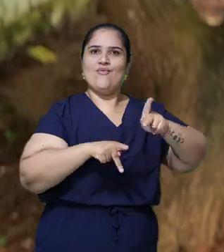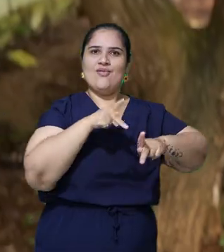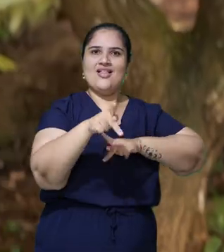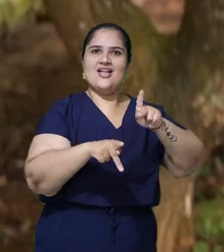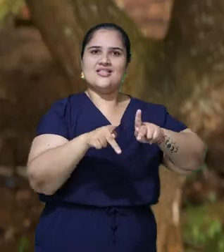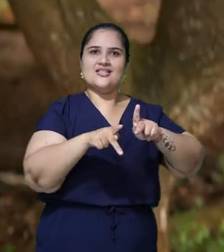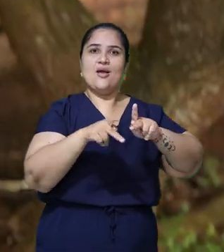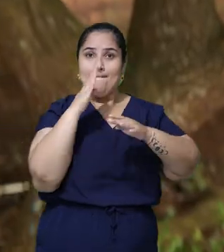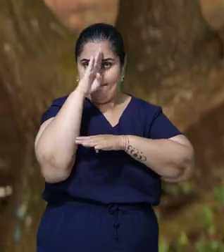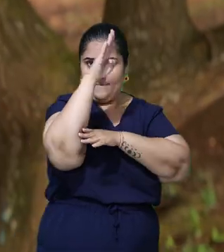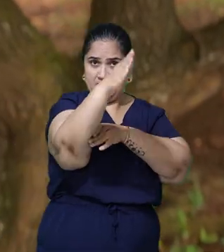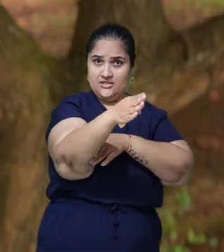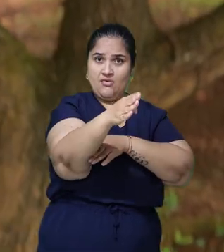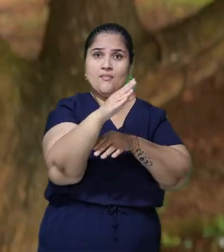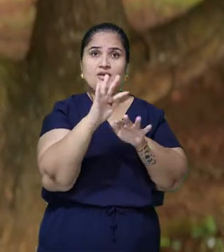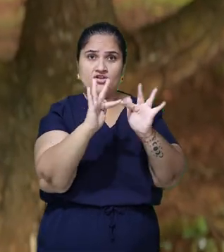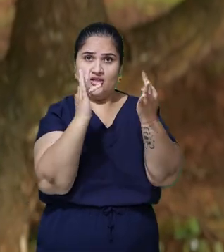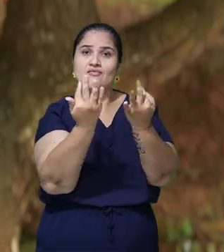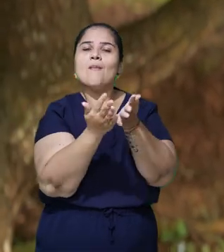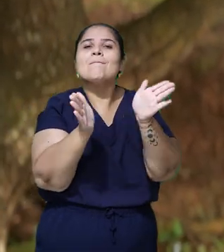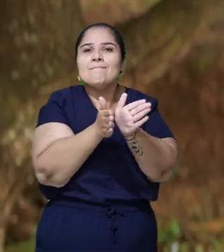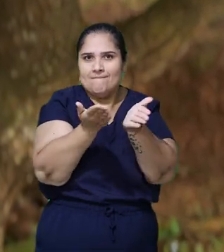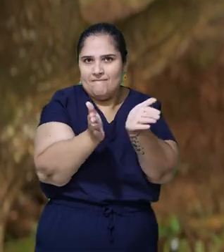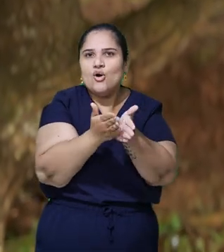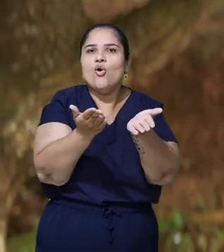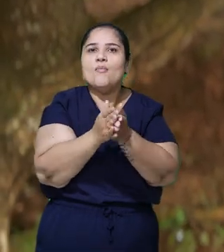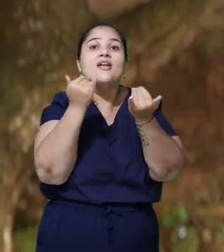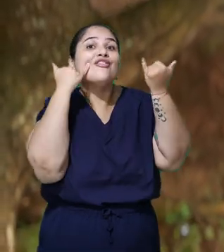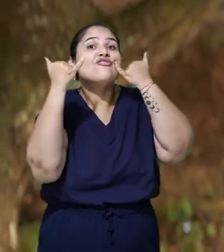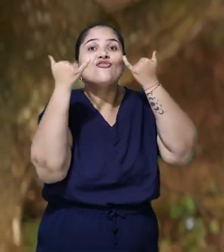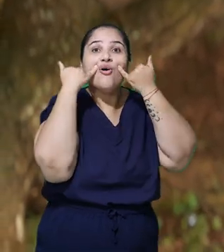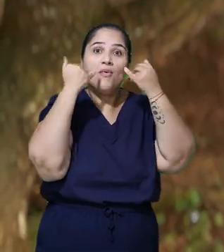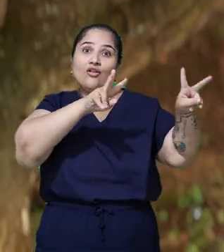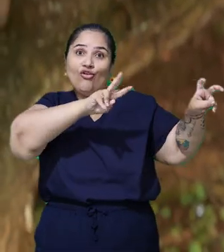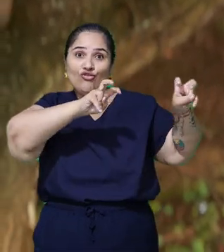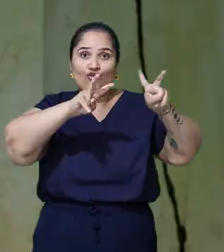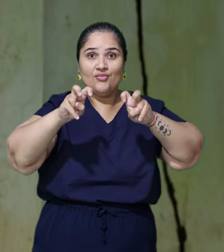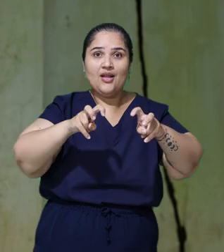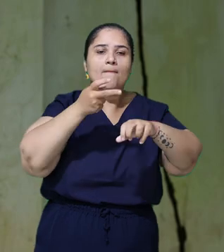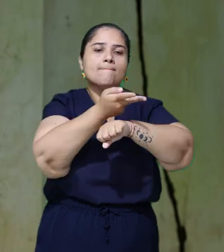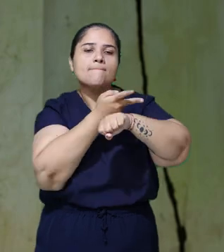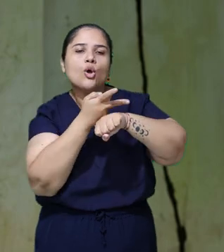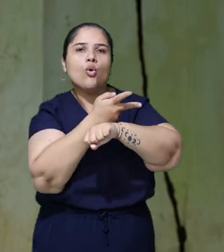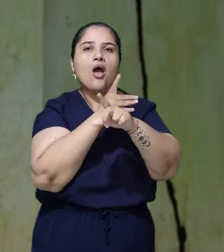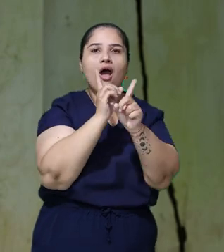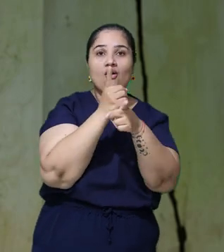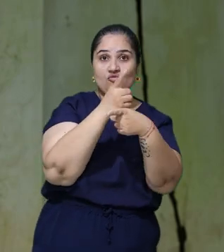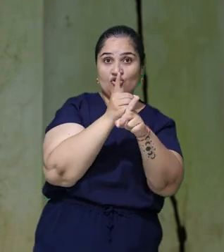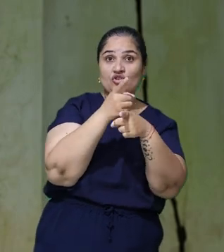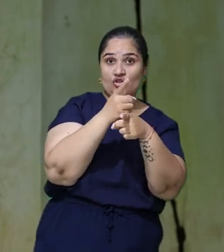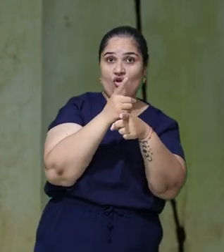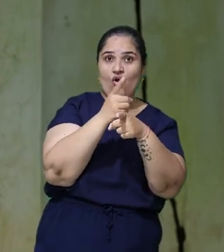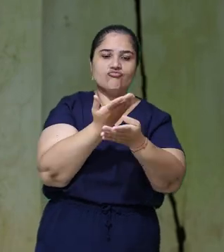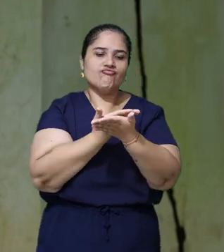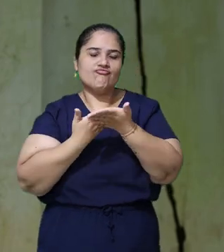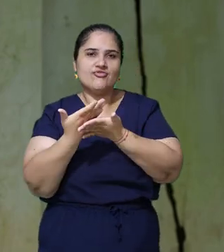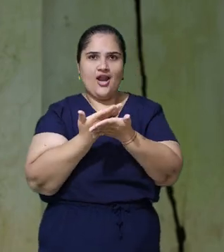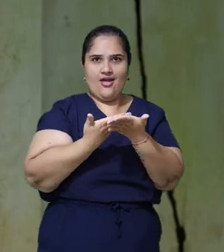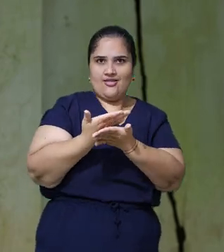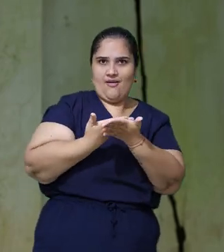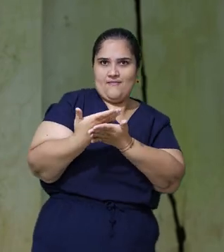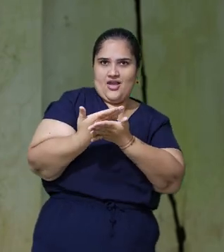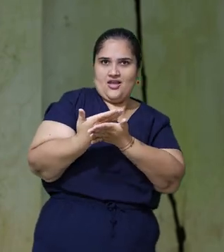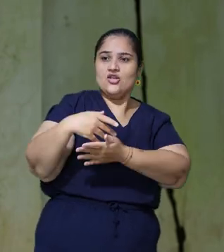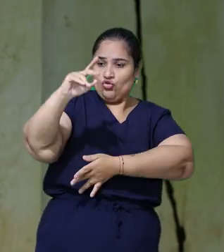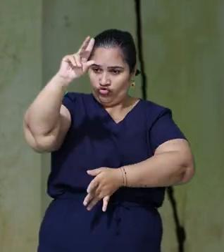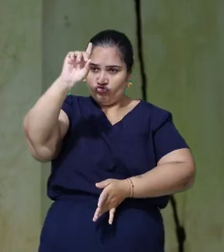as famílias em estado de vulnerabilidade, informações sobre a busca do diagnóstico, tratamento,